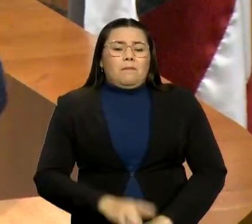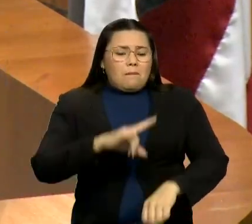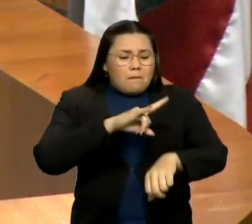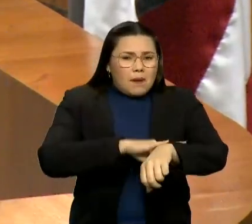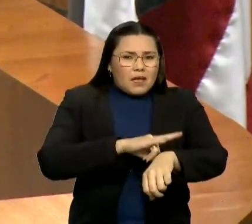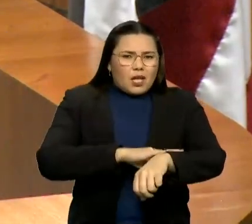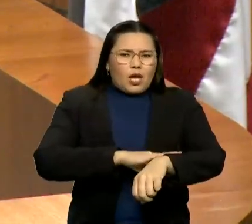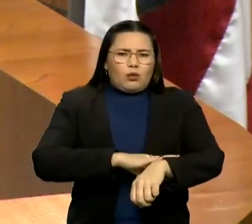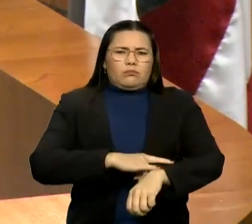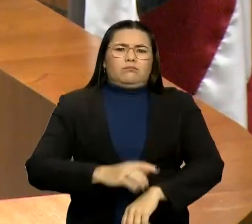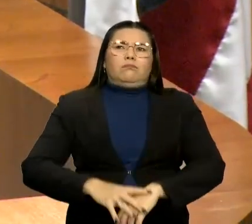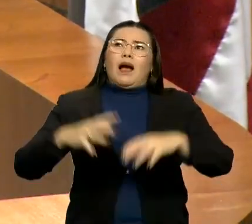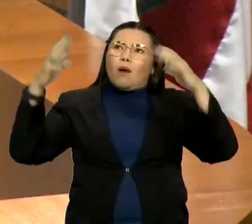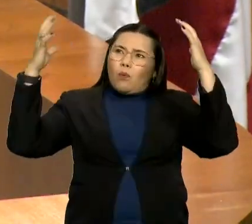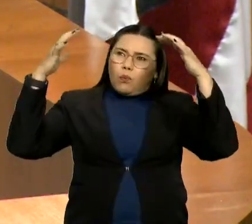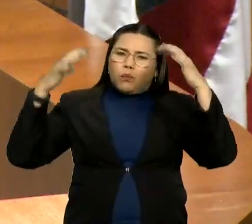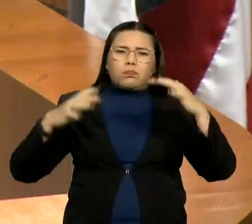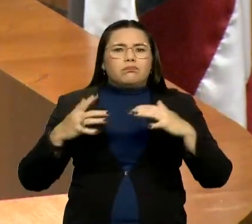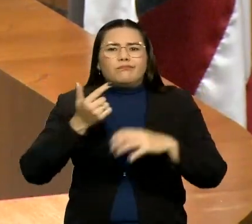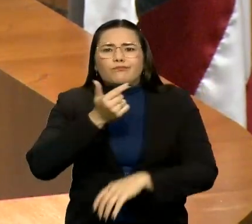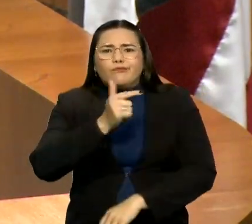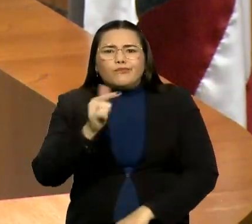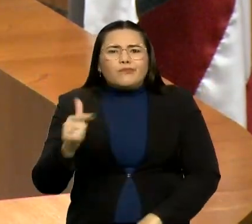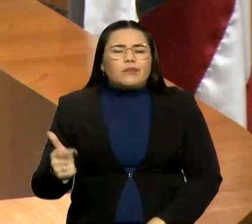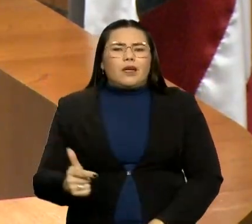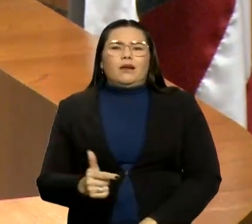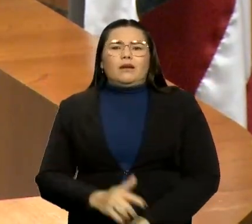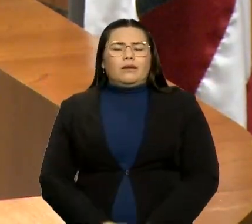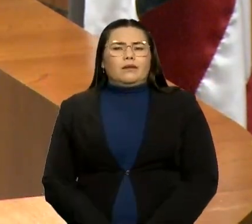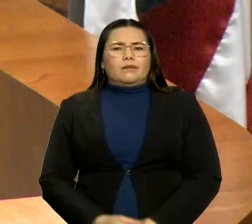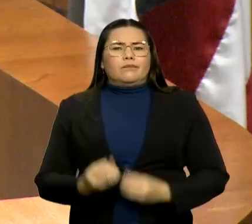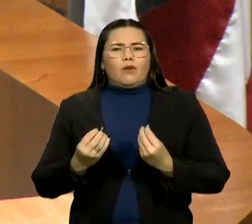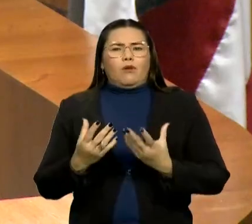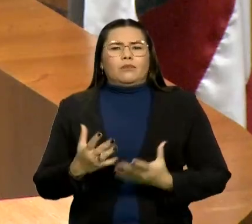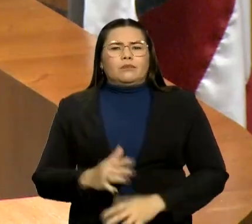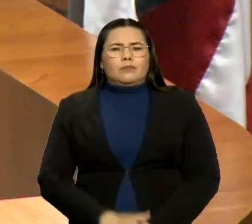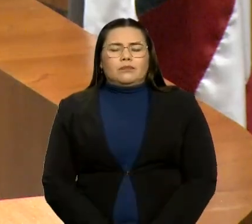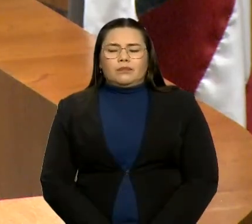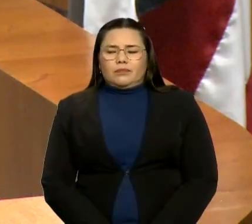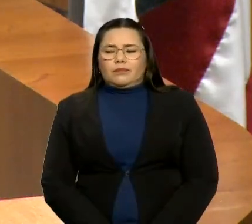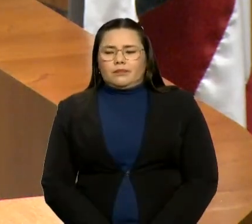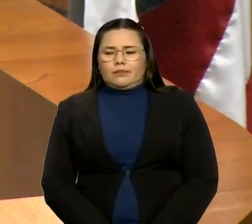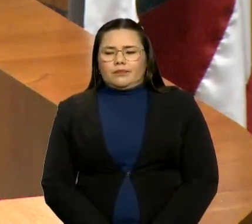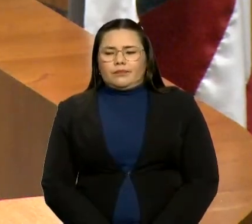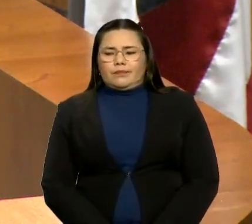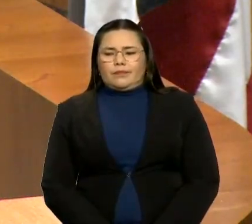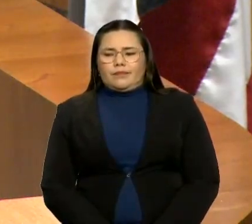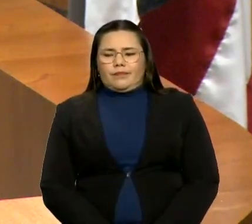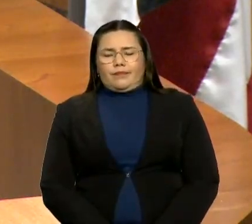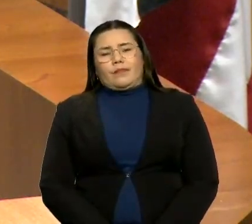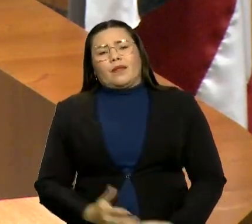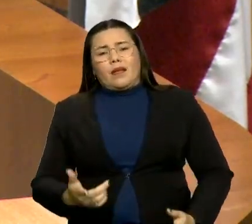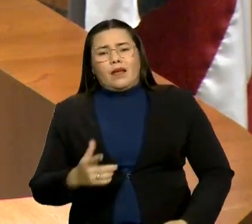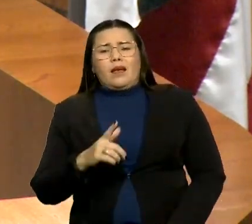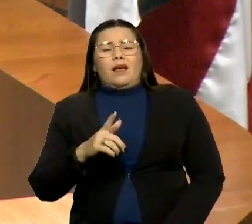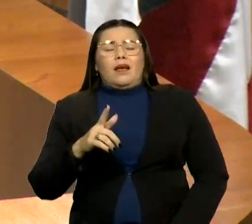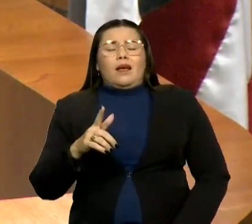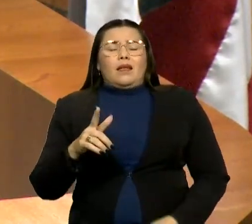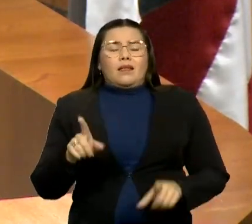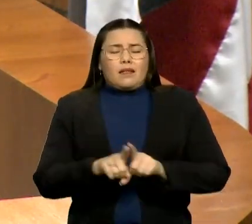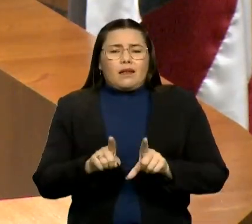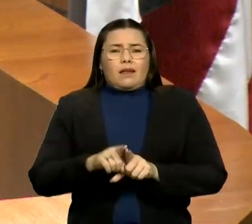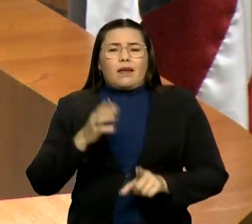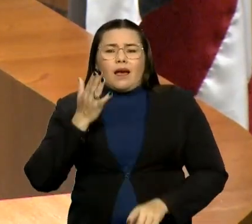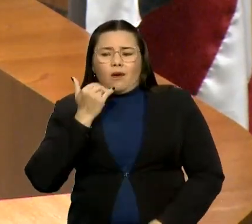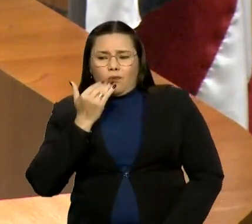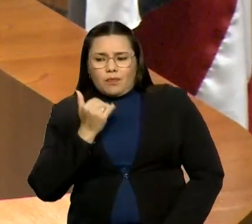e muitas crianças tomarem banho ao mesmo tempo. Segundo, a alimentação produzida na escola principal, o aluno